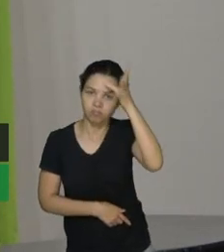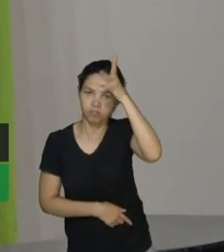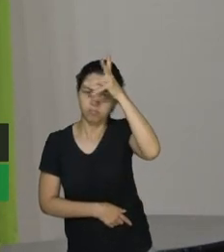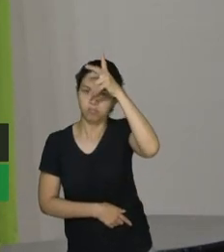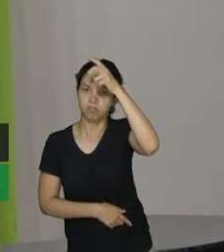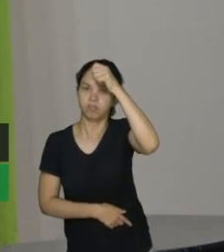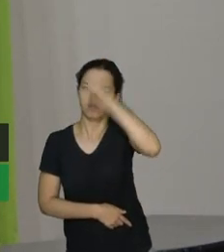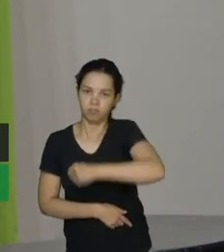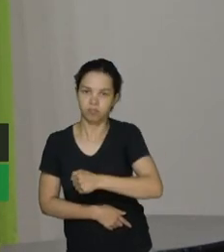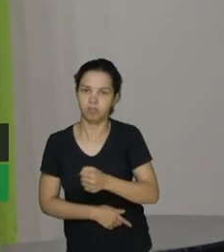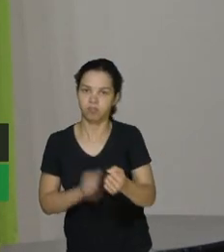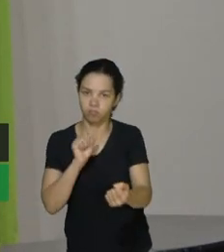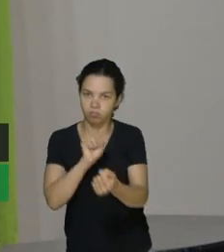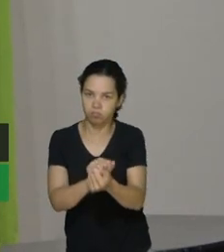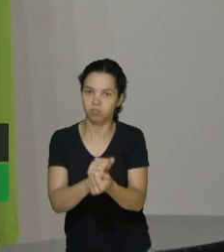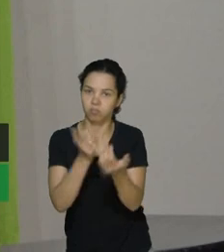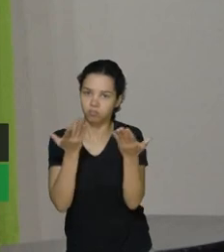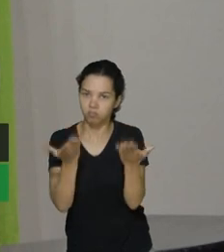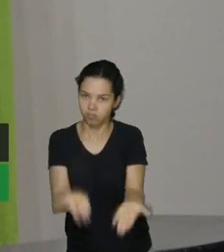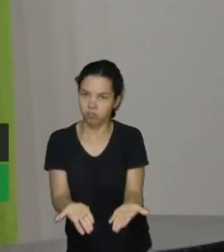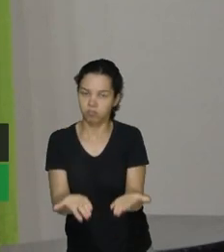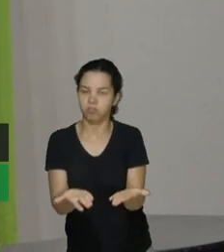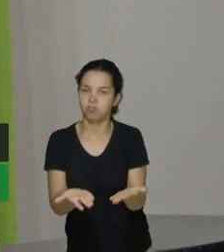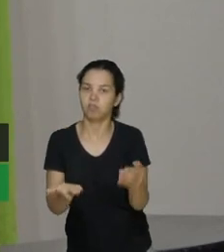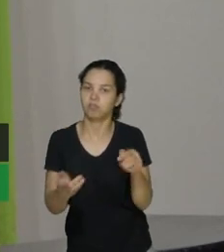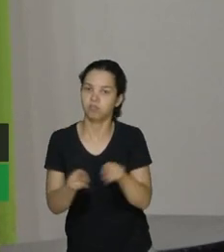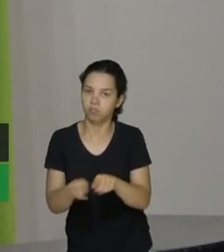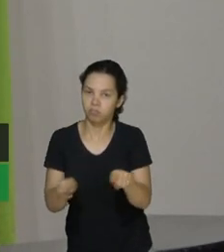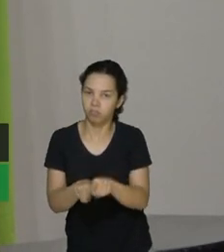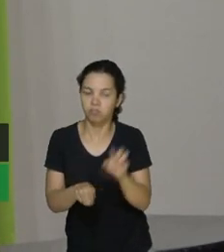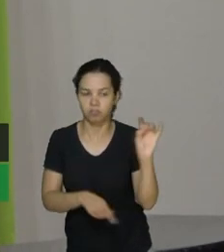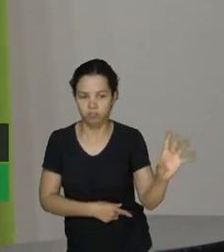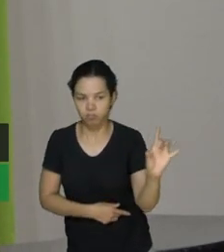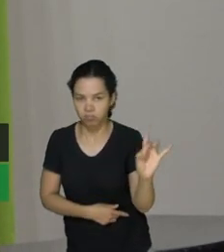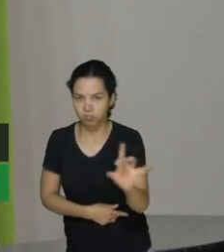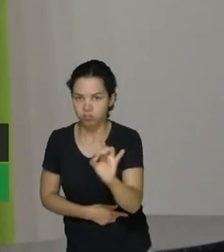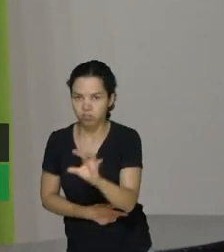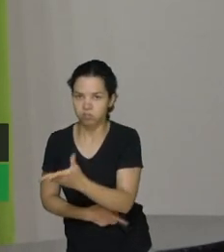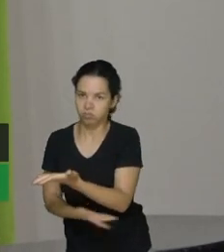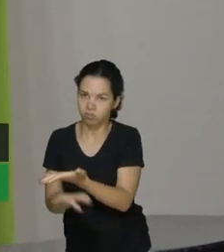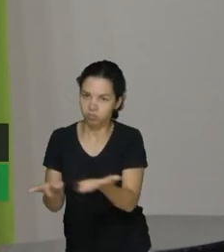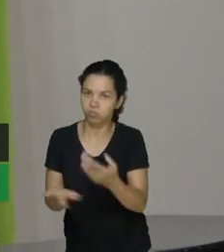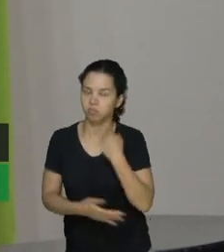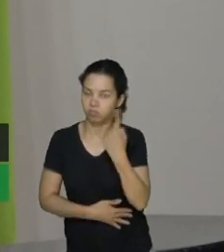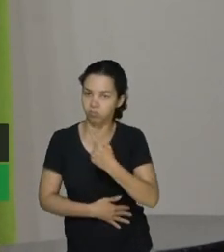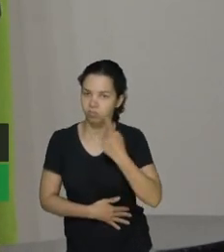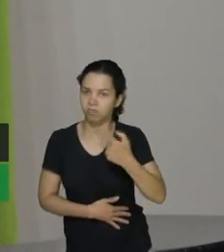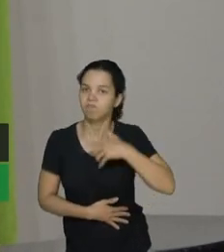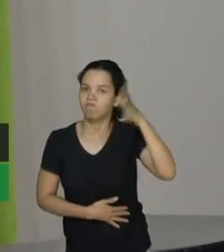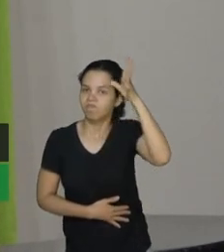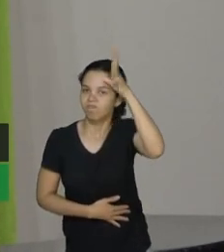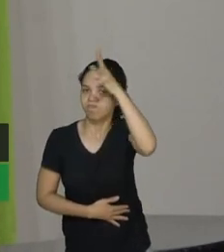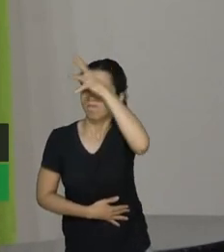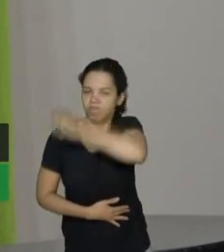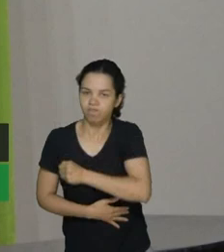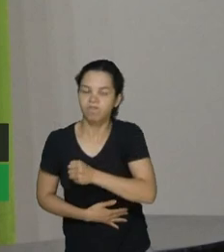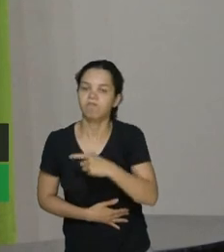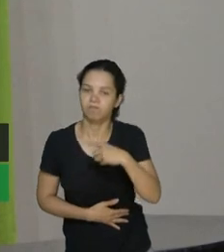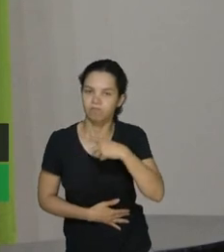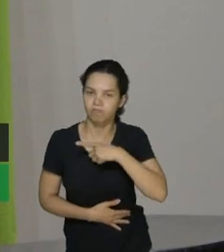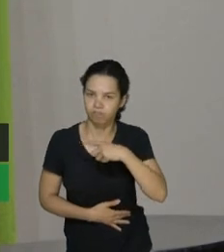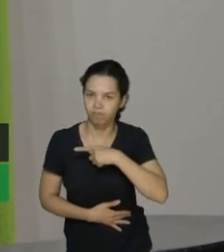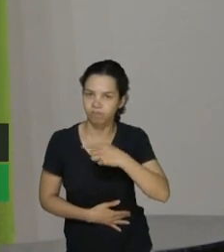grande estar ao lado de Vossa Excelência e ao lado de cada um dos deputados, um aprendizado muito grande,